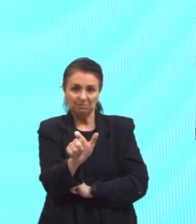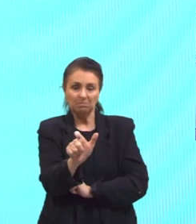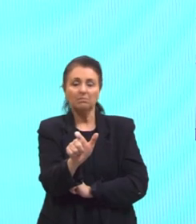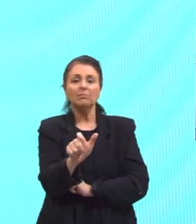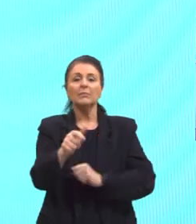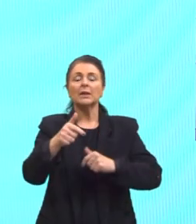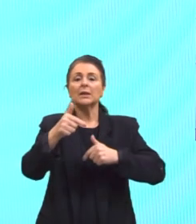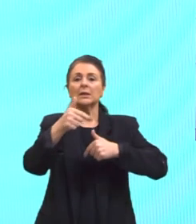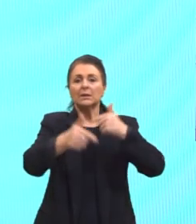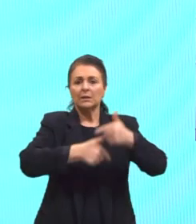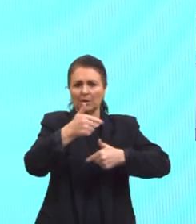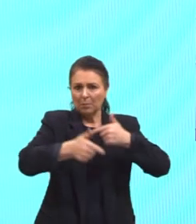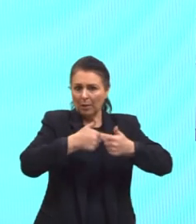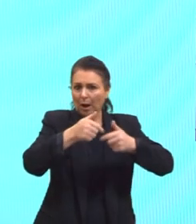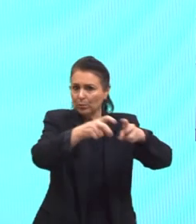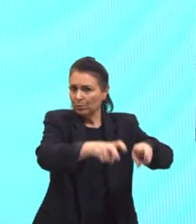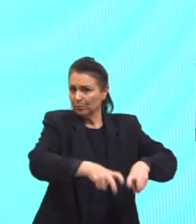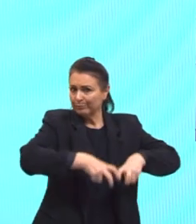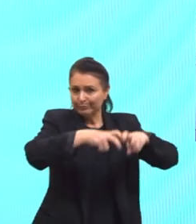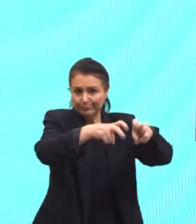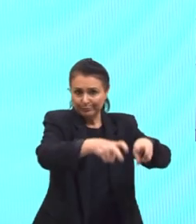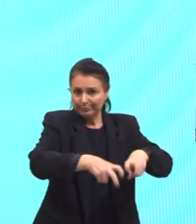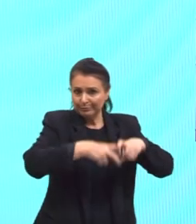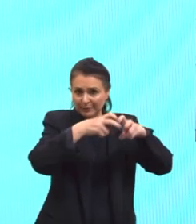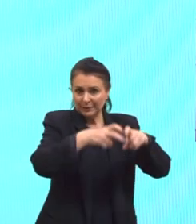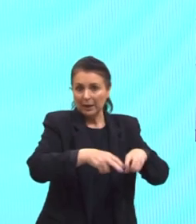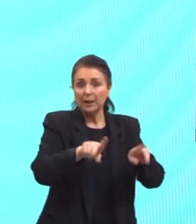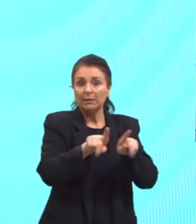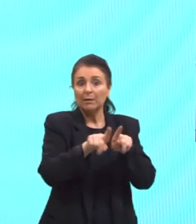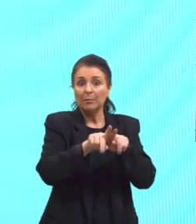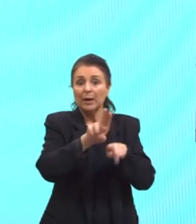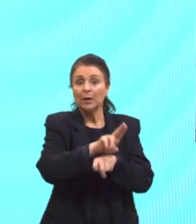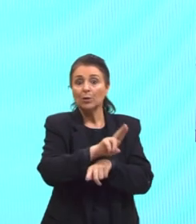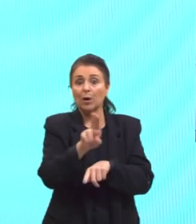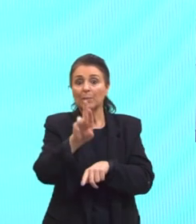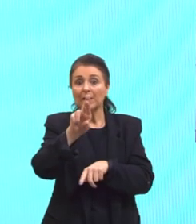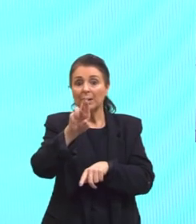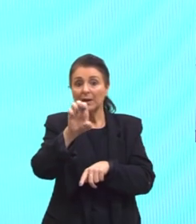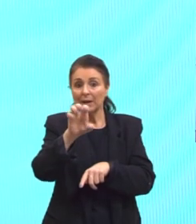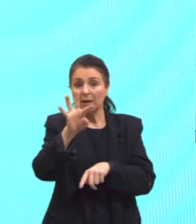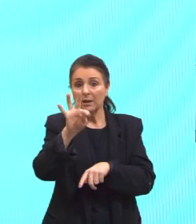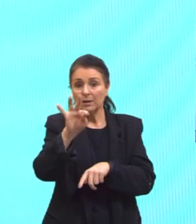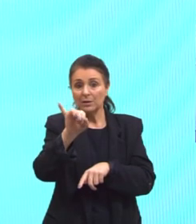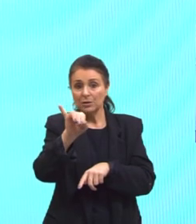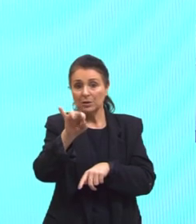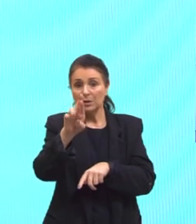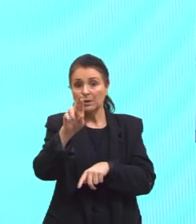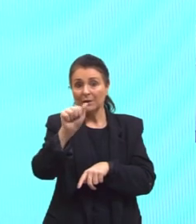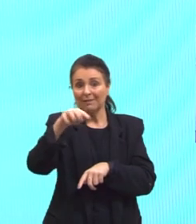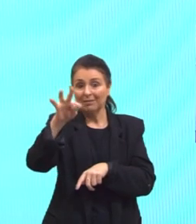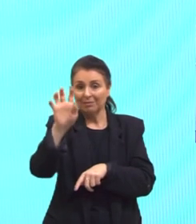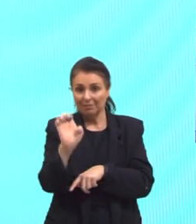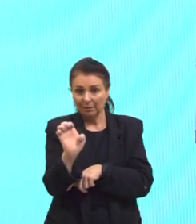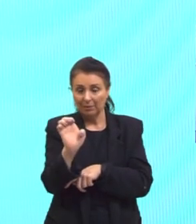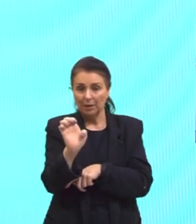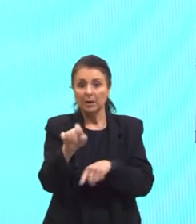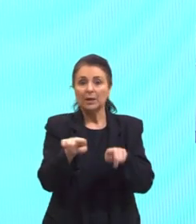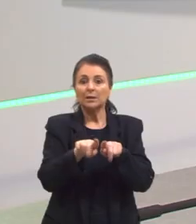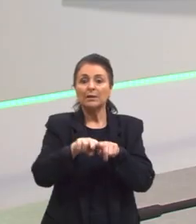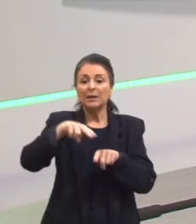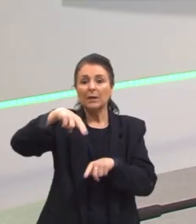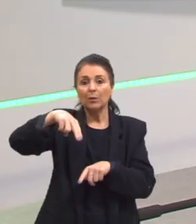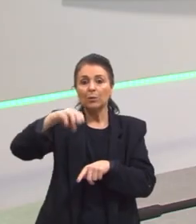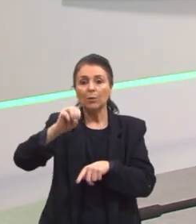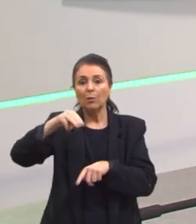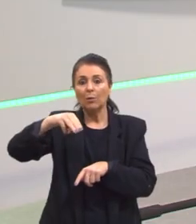produtor se retirando né se tornando até um retirante muitas vezes aparece aí como sendo um retirante tá eu não adista que